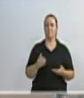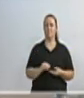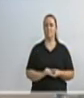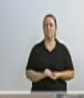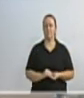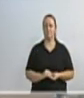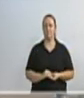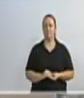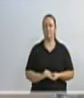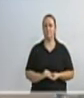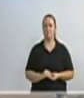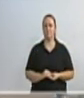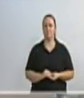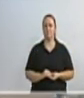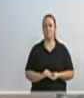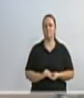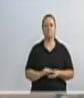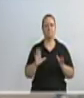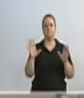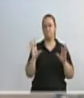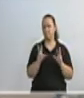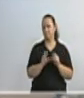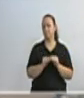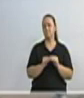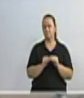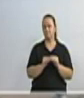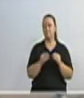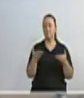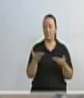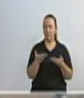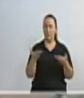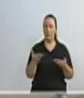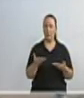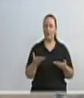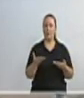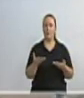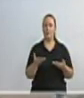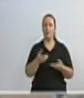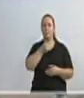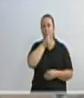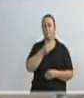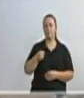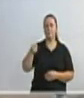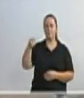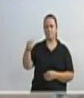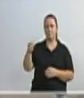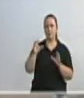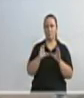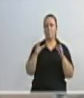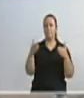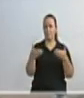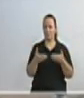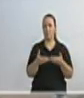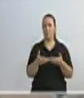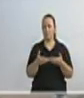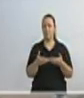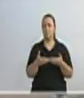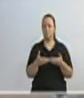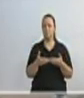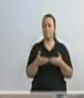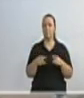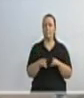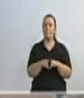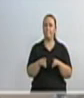E para mim seria isso. Eu quero então agora passar a palavra para a comunidade. Também